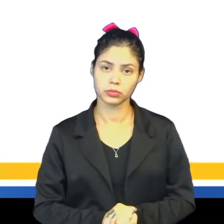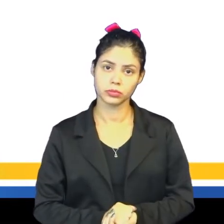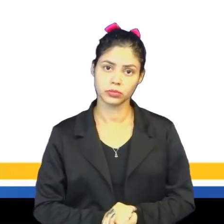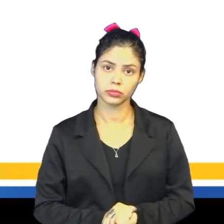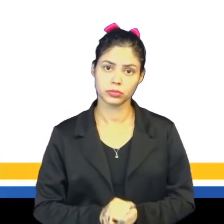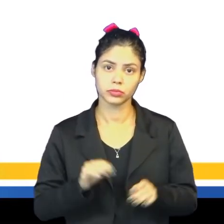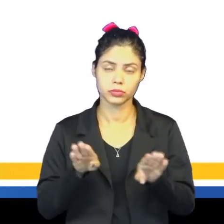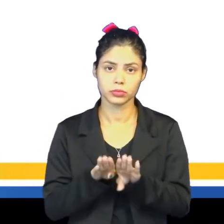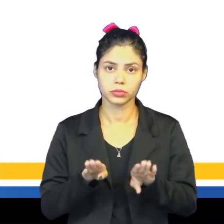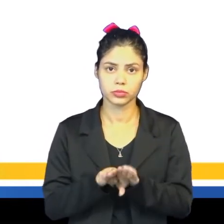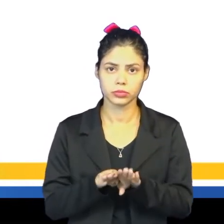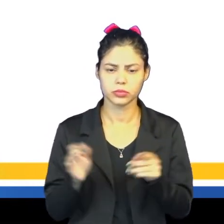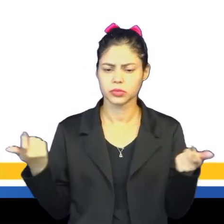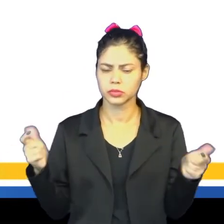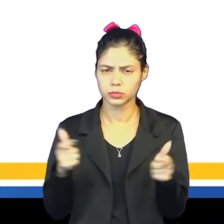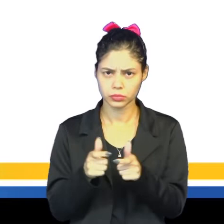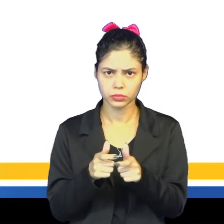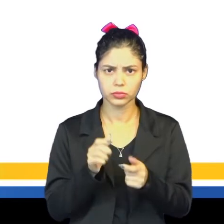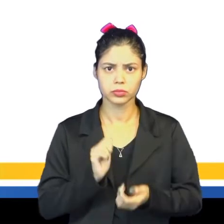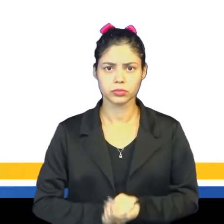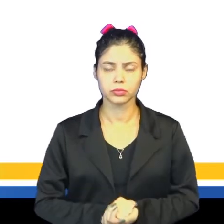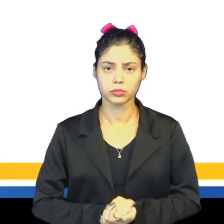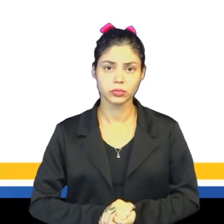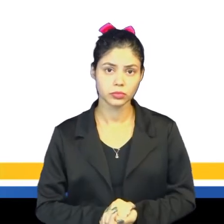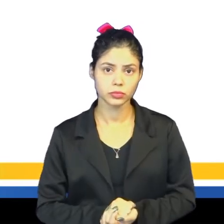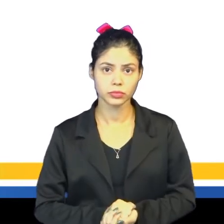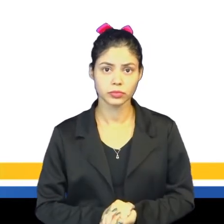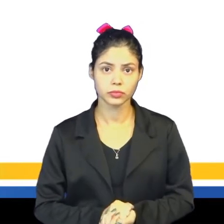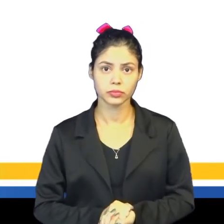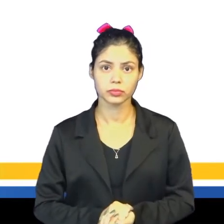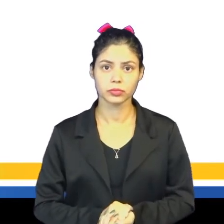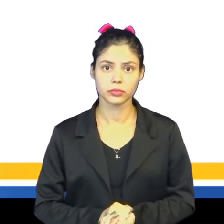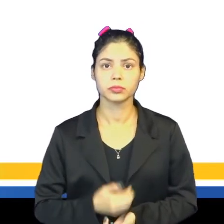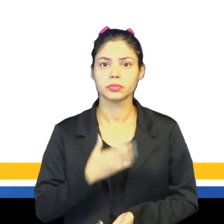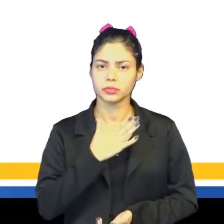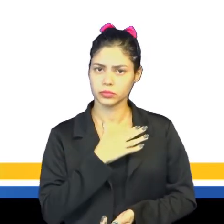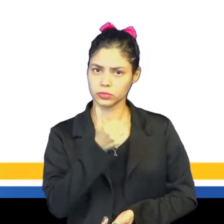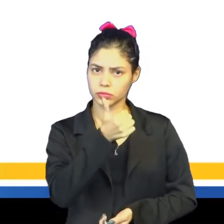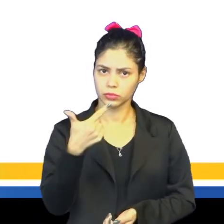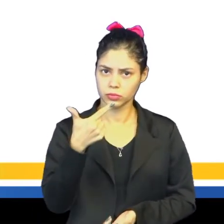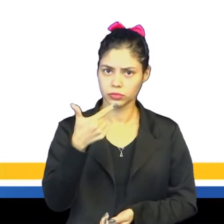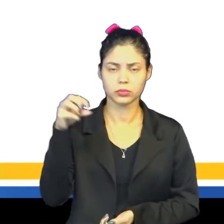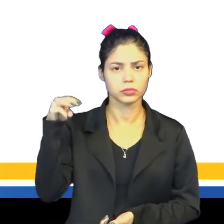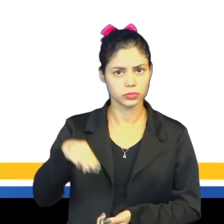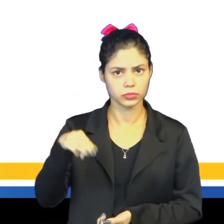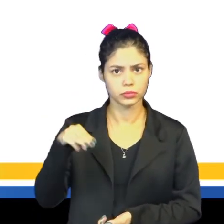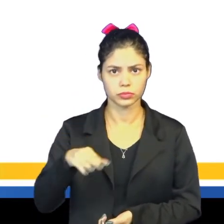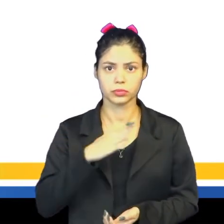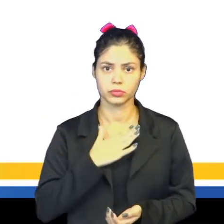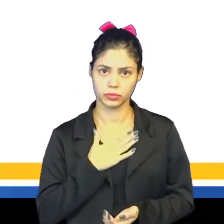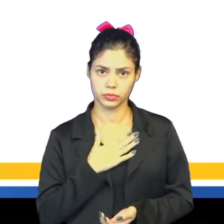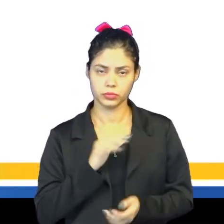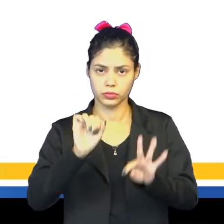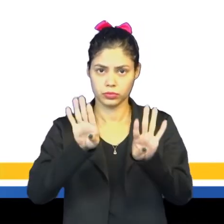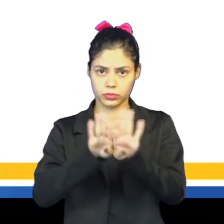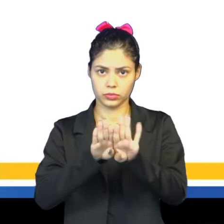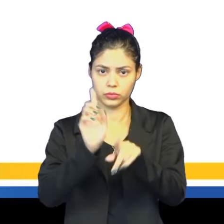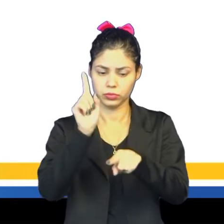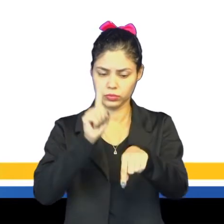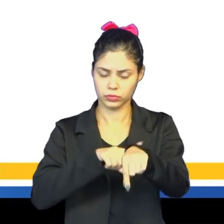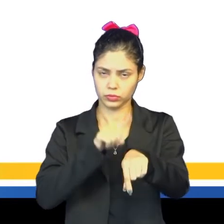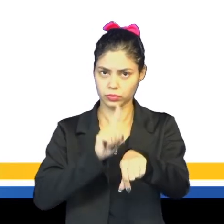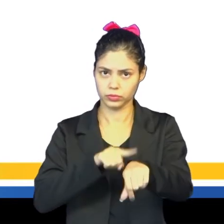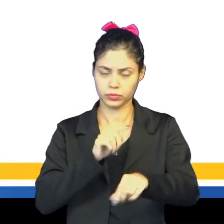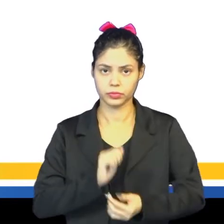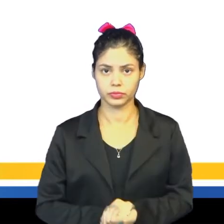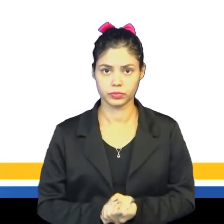se João diminui a velocidade para 12 metros por segundo, ele aumenta o